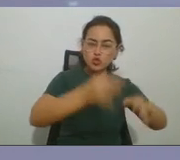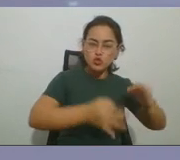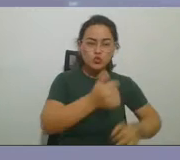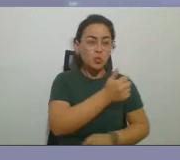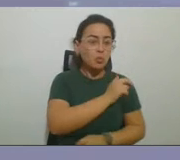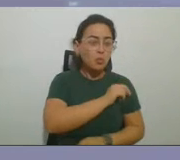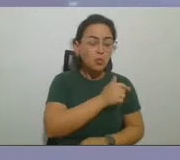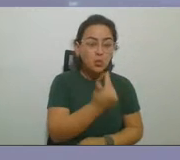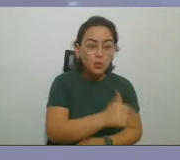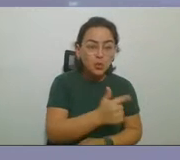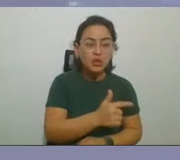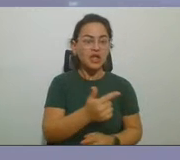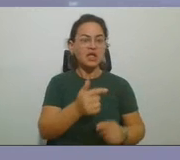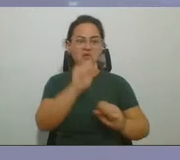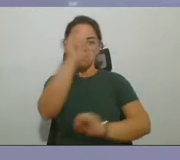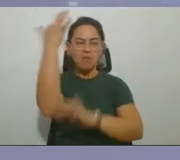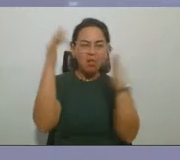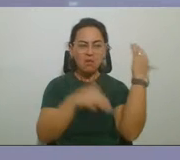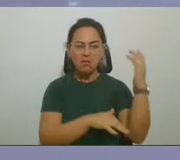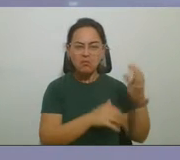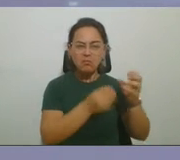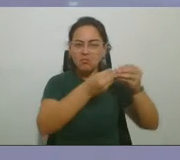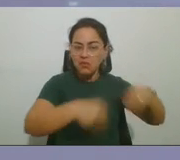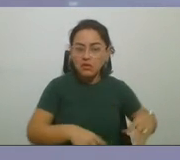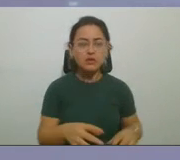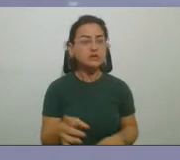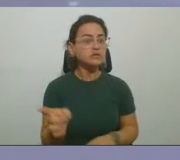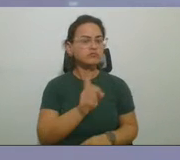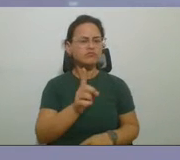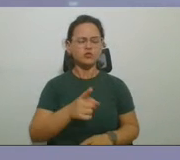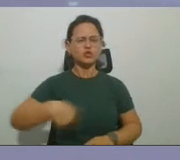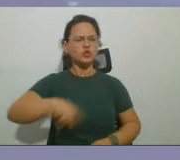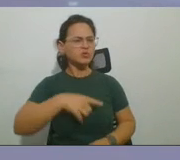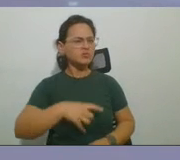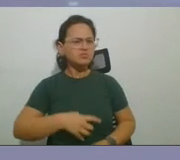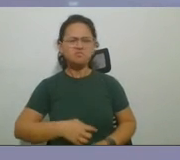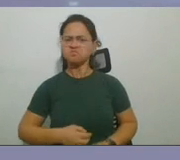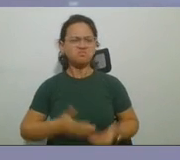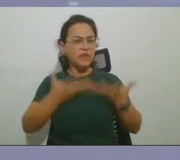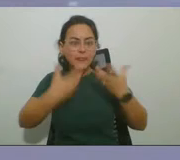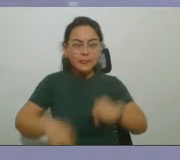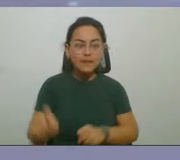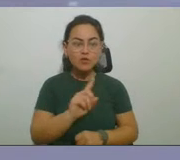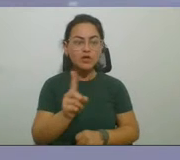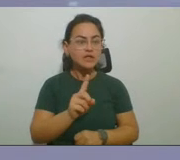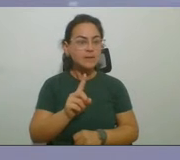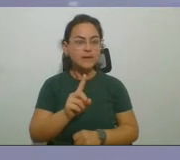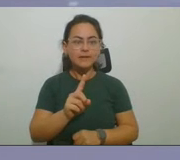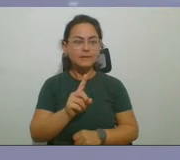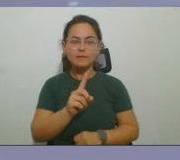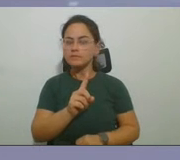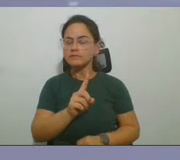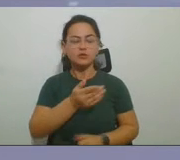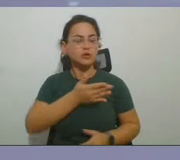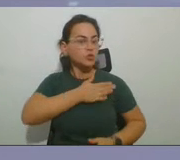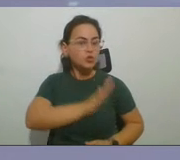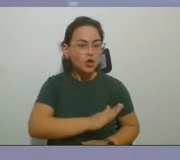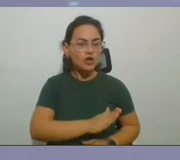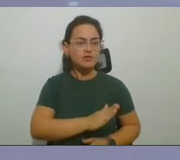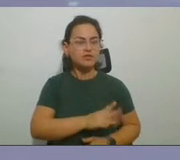ambiental sejam objeto de indignação e, acima de tudo, de ações para a